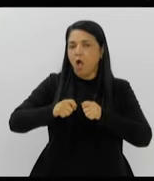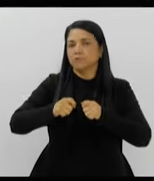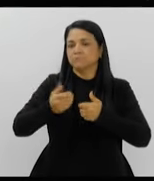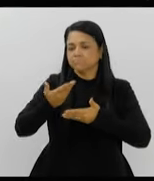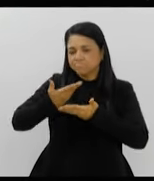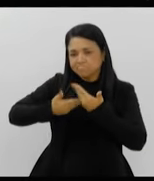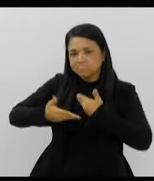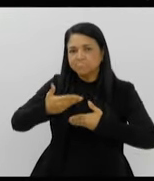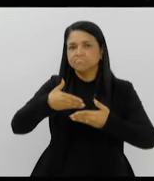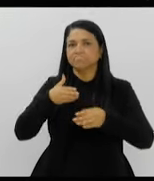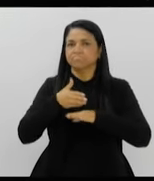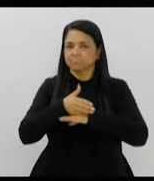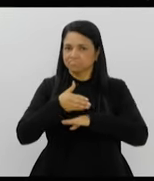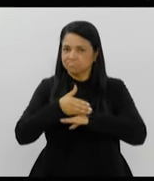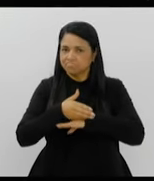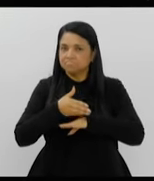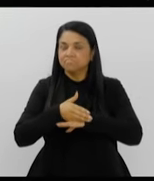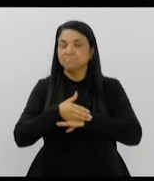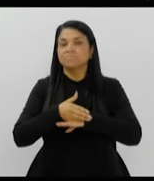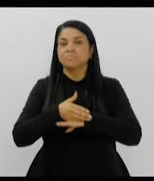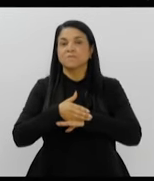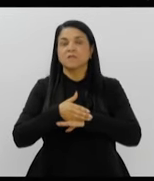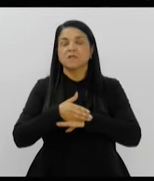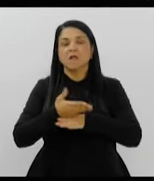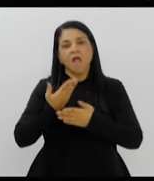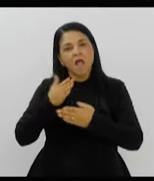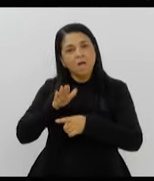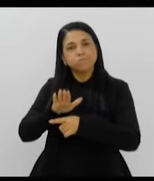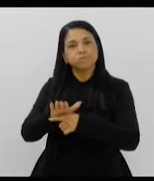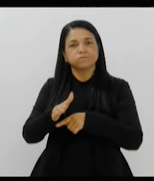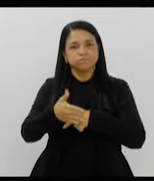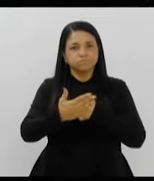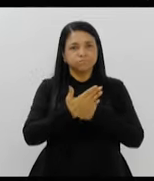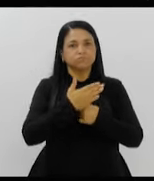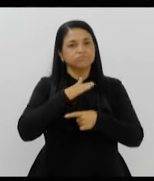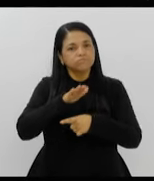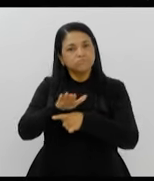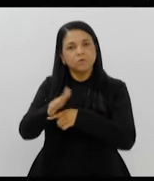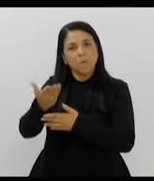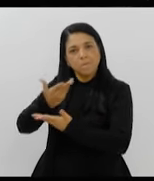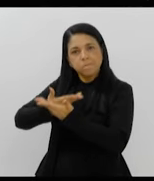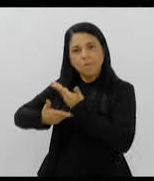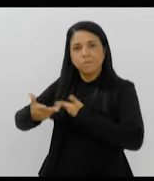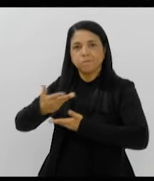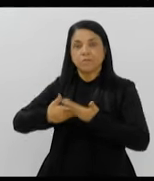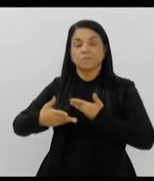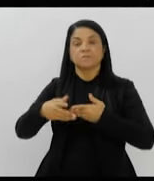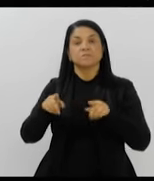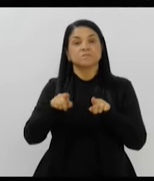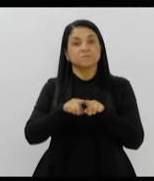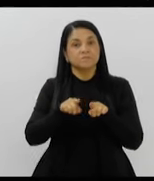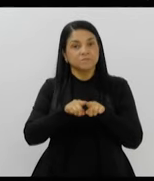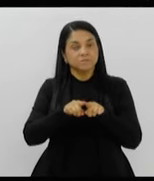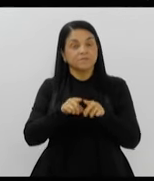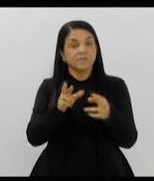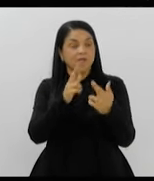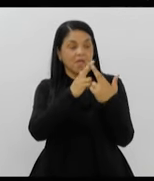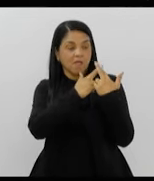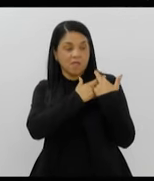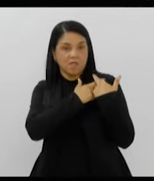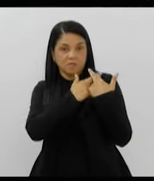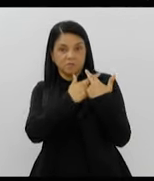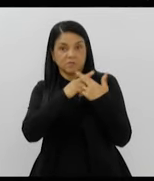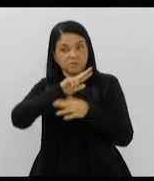participar de forma colaborativa, como também a responsabilidade